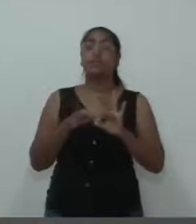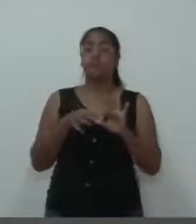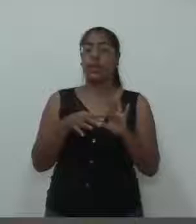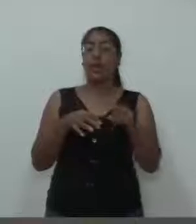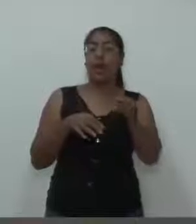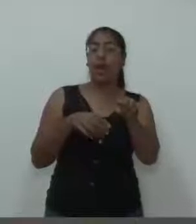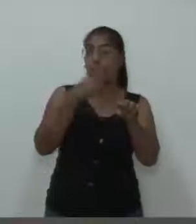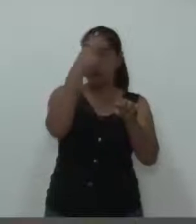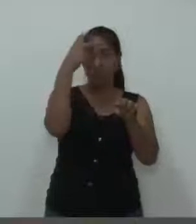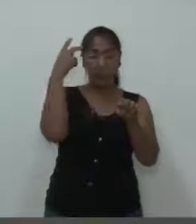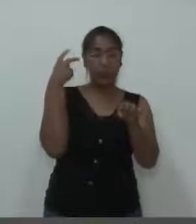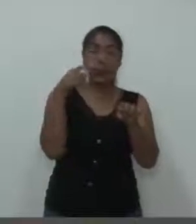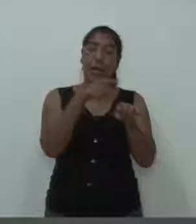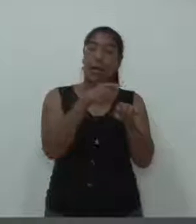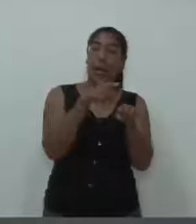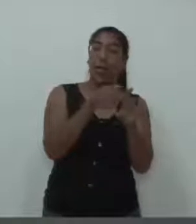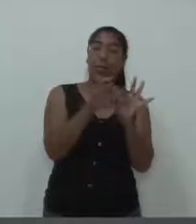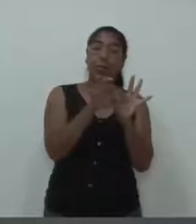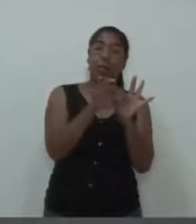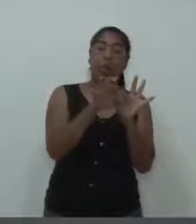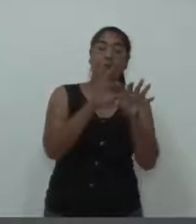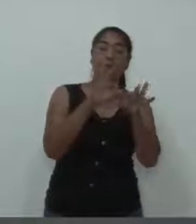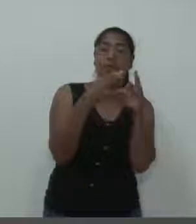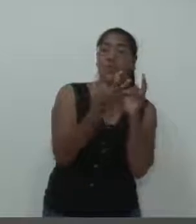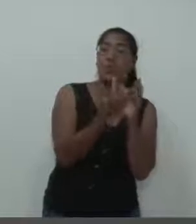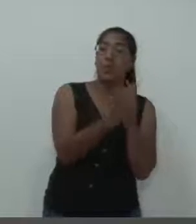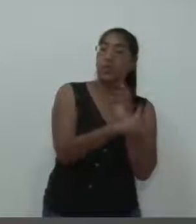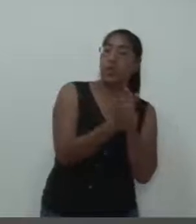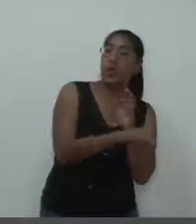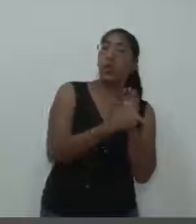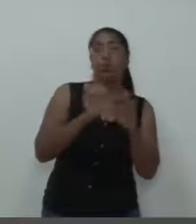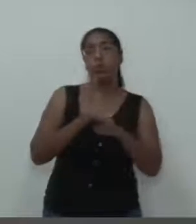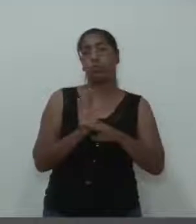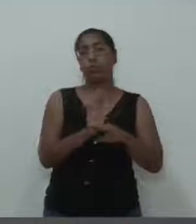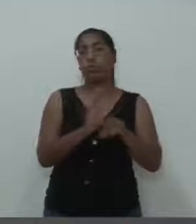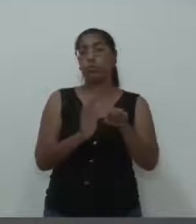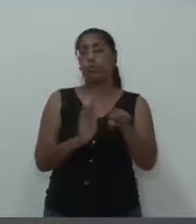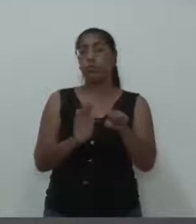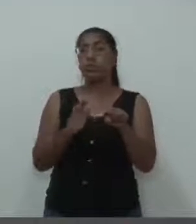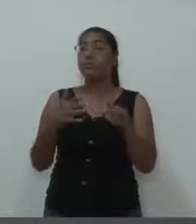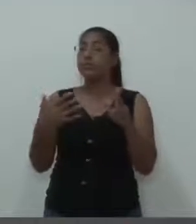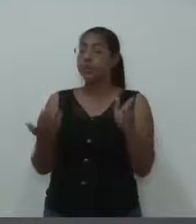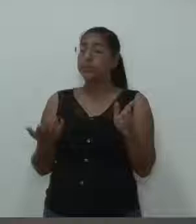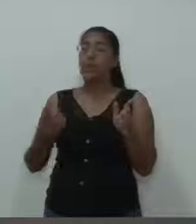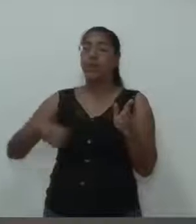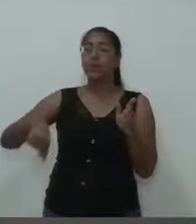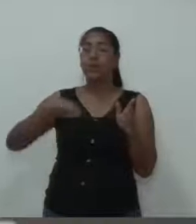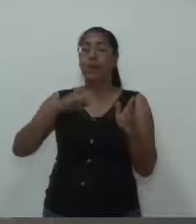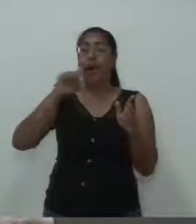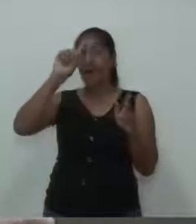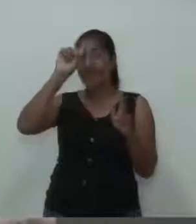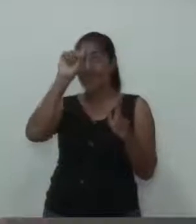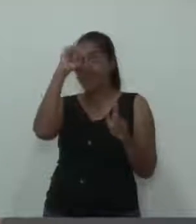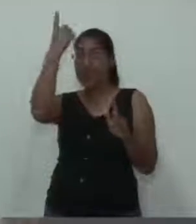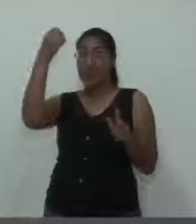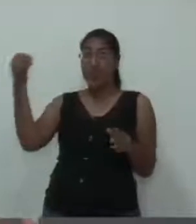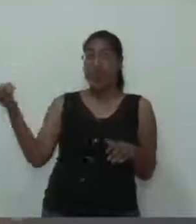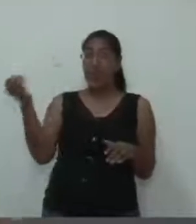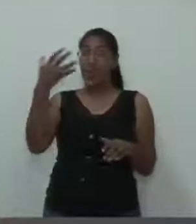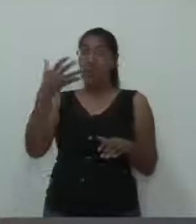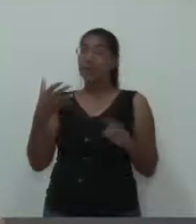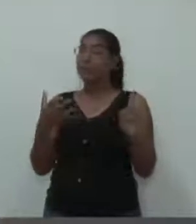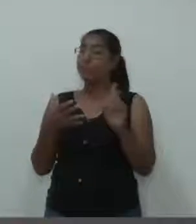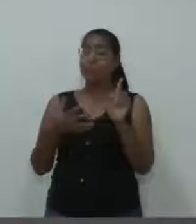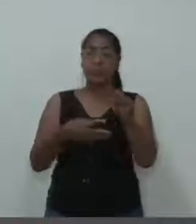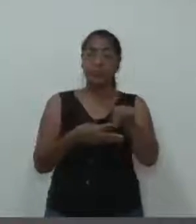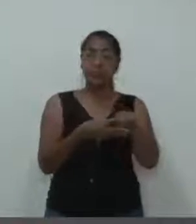fracos nos vínculos e nos equilíbrios familiares. Então, eu acho que não precisa inventar a roda. É buscar os 3